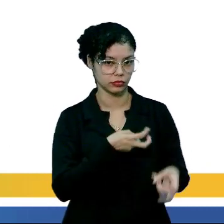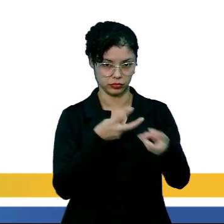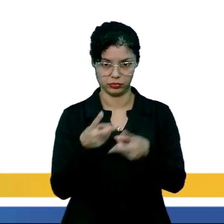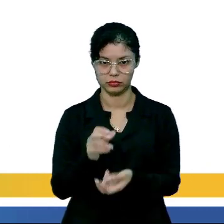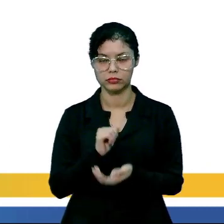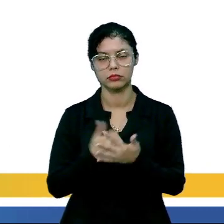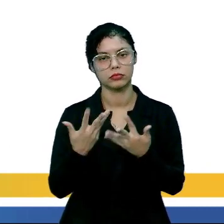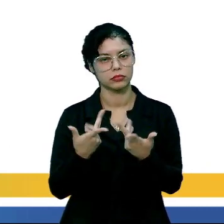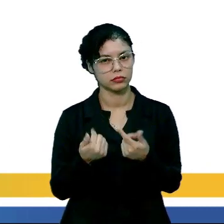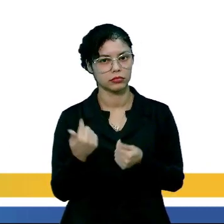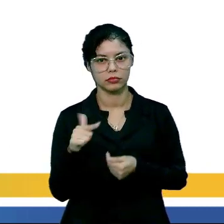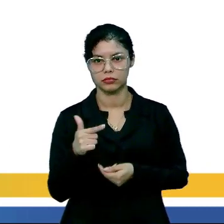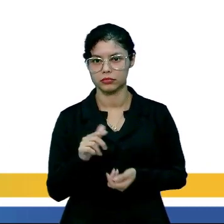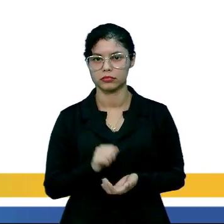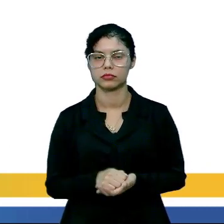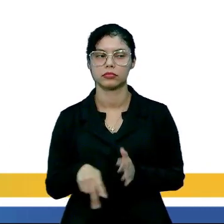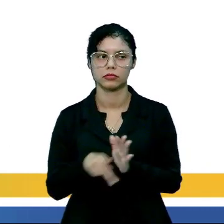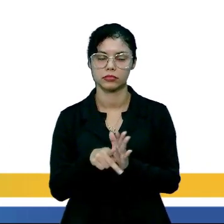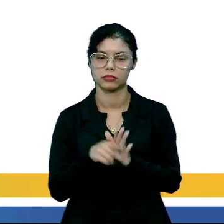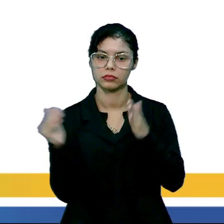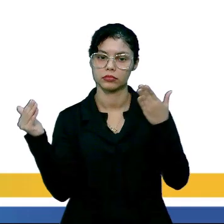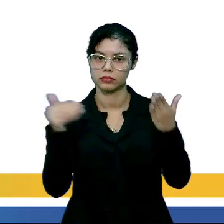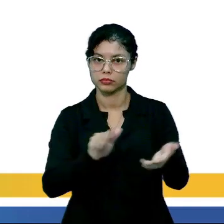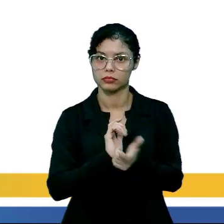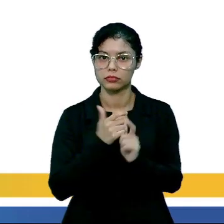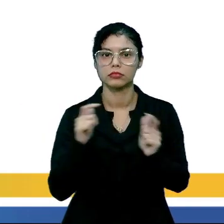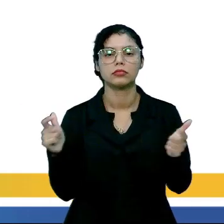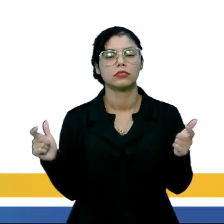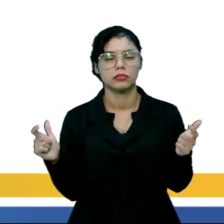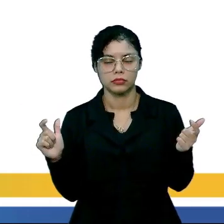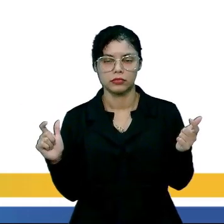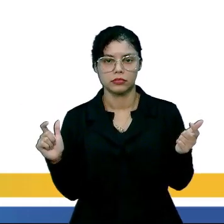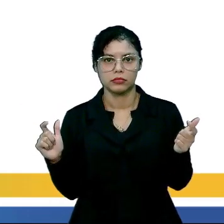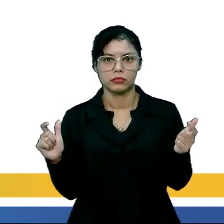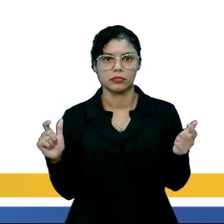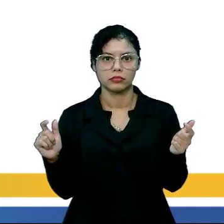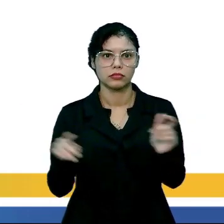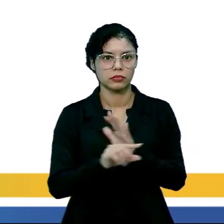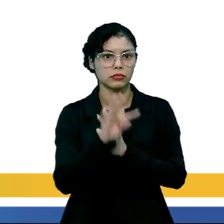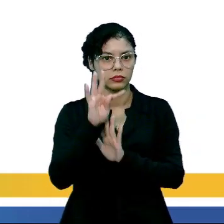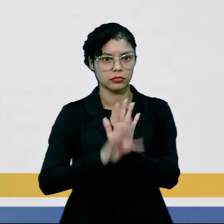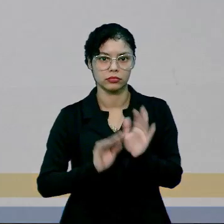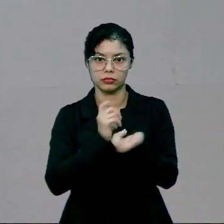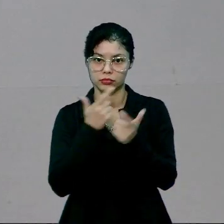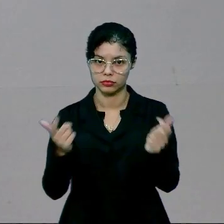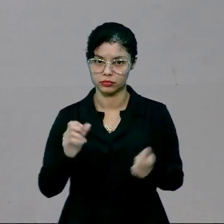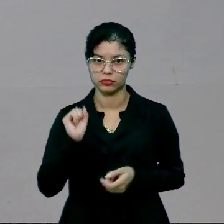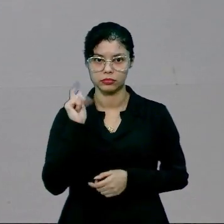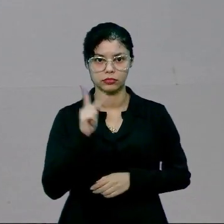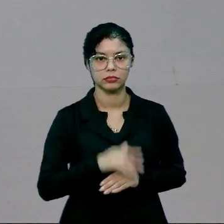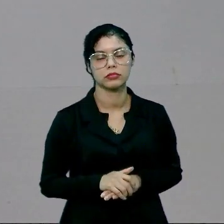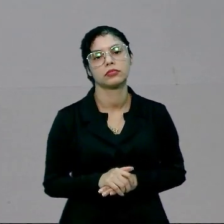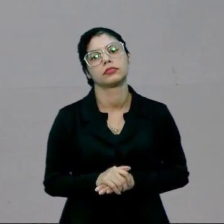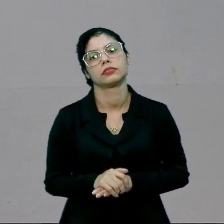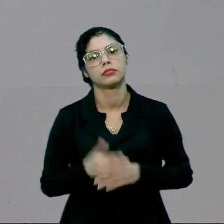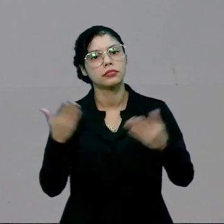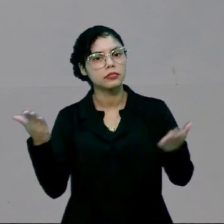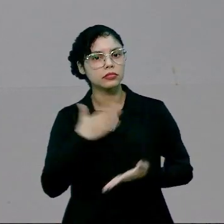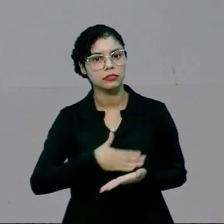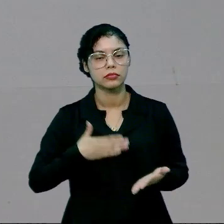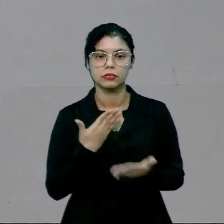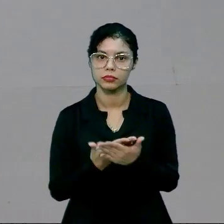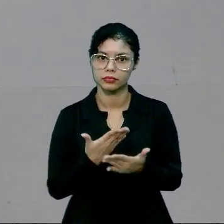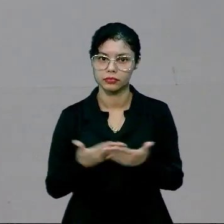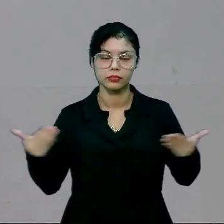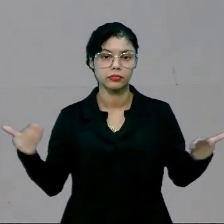uma habilidade, mas que não é uma habilidade maior, não é atribuído aí uma habilidade maior, tá? E aí, gostou